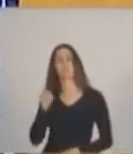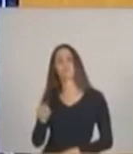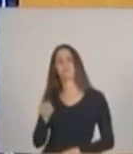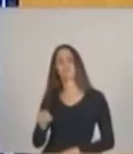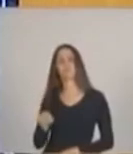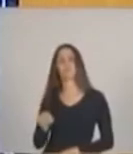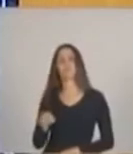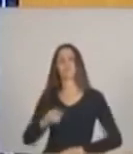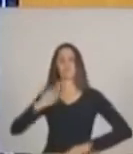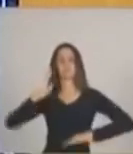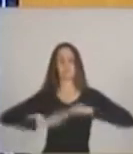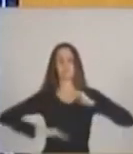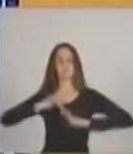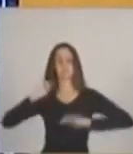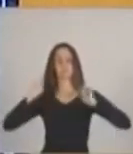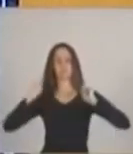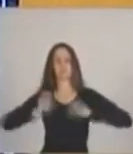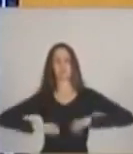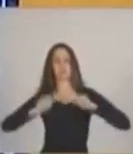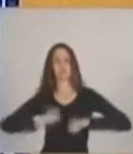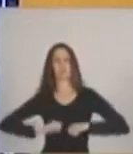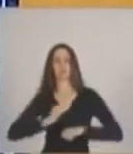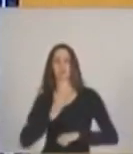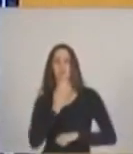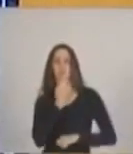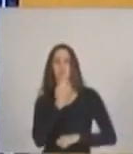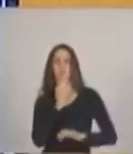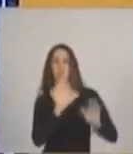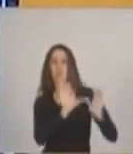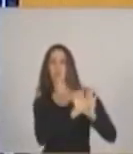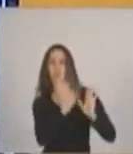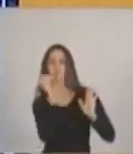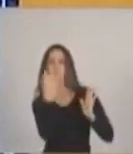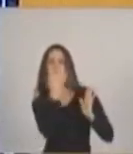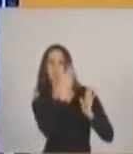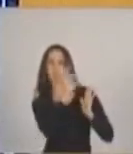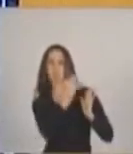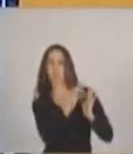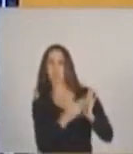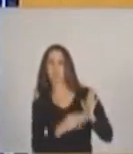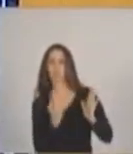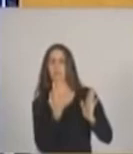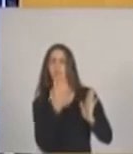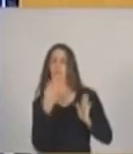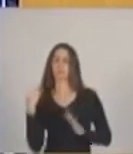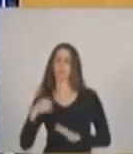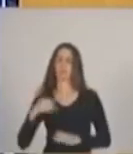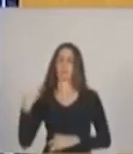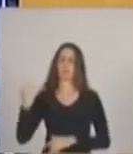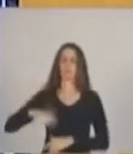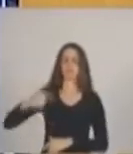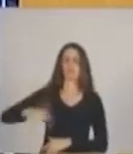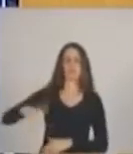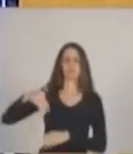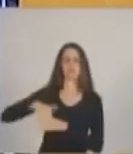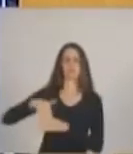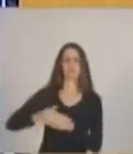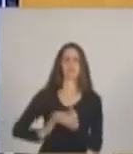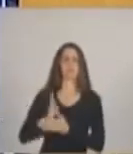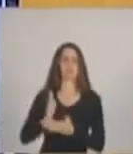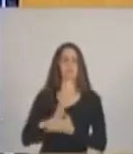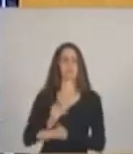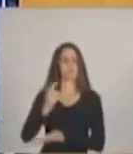muito competente, que conhece bem da legislação, está aqui há vários mandatos. Não faria um relatório